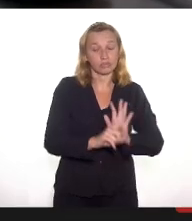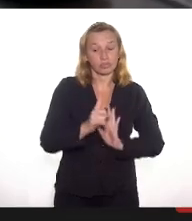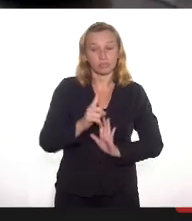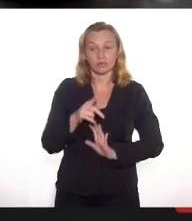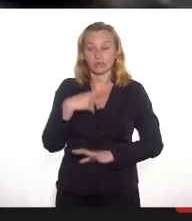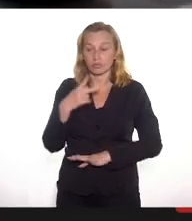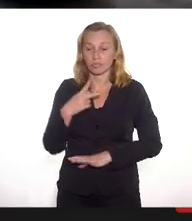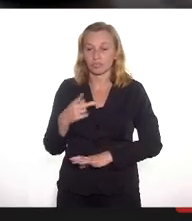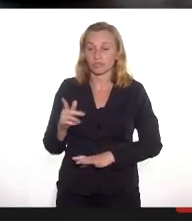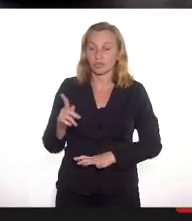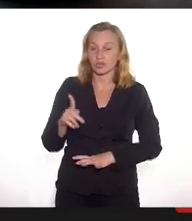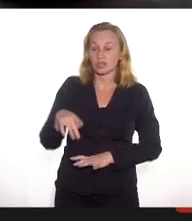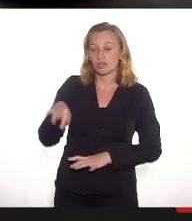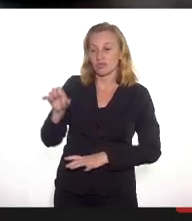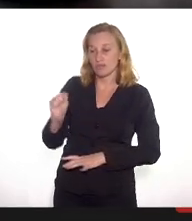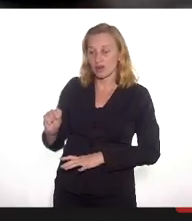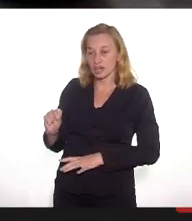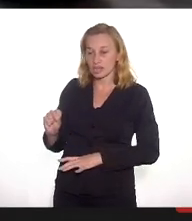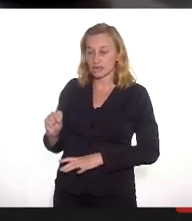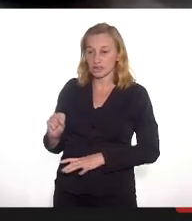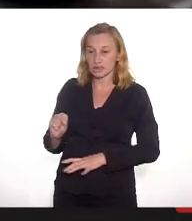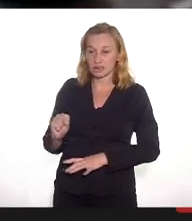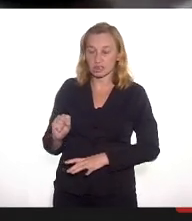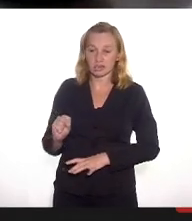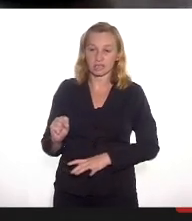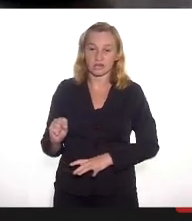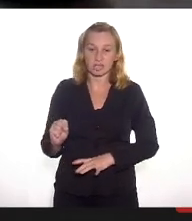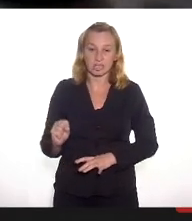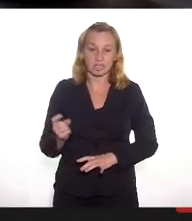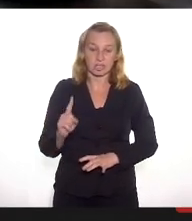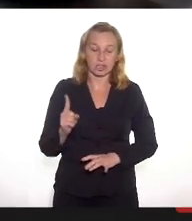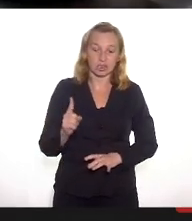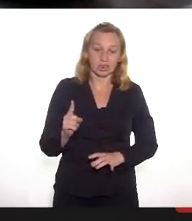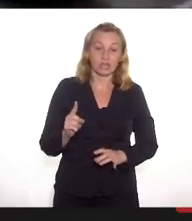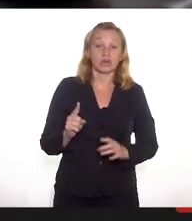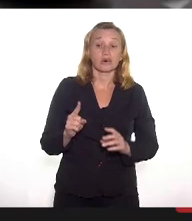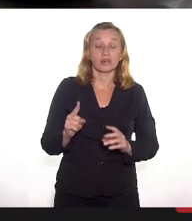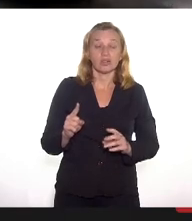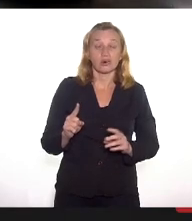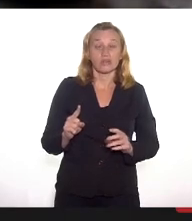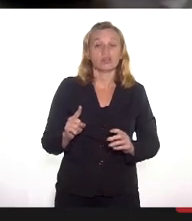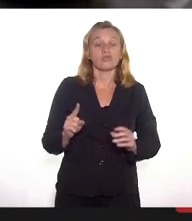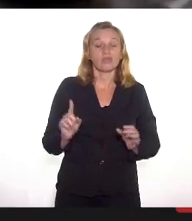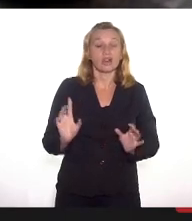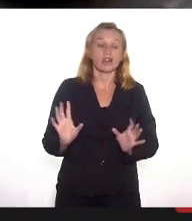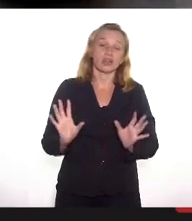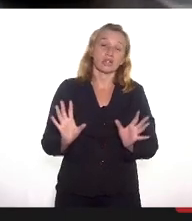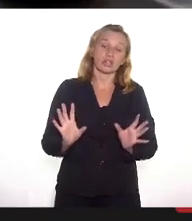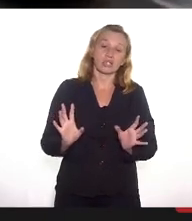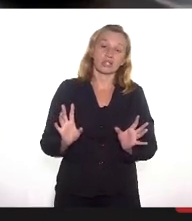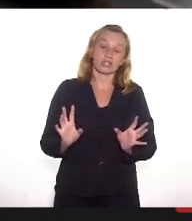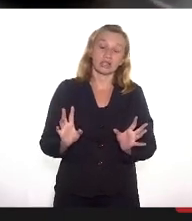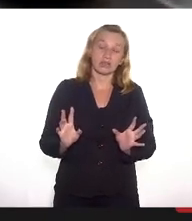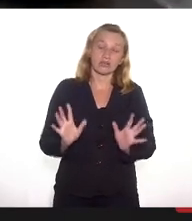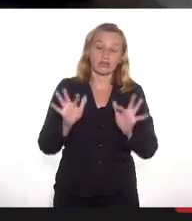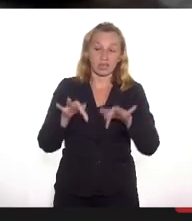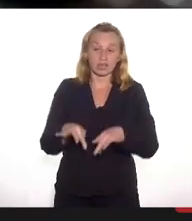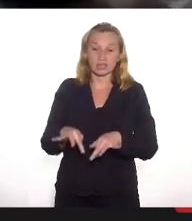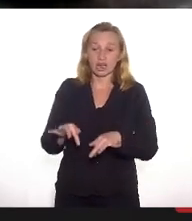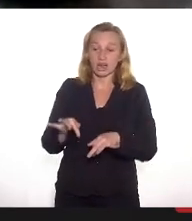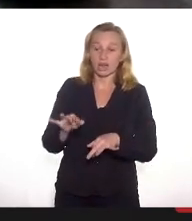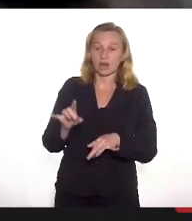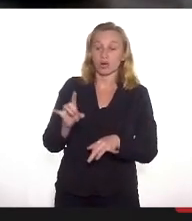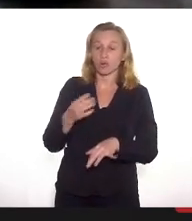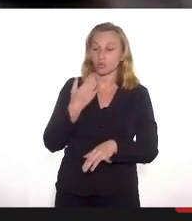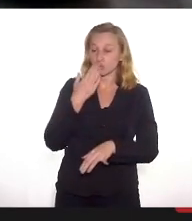dizer quem recebe o pai vai receber paz e achar dentro que ele vai receber fase vai completar a quota dele pasta